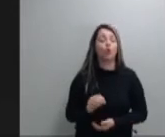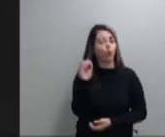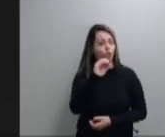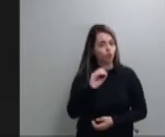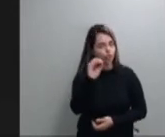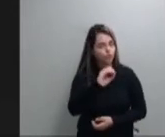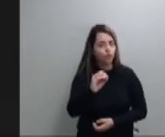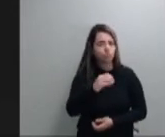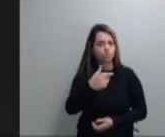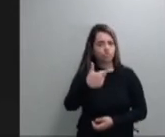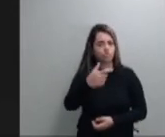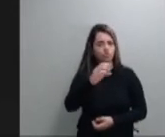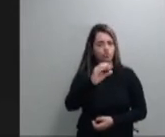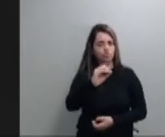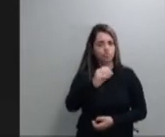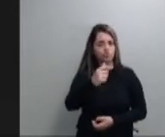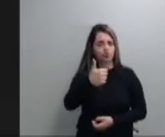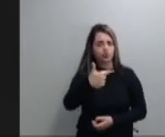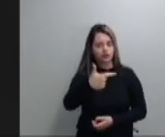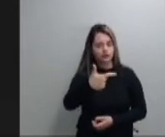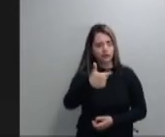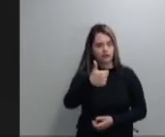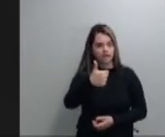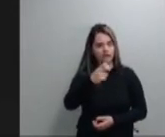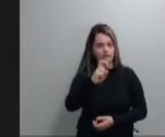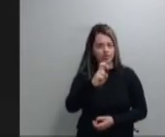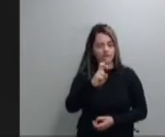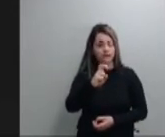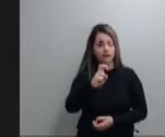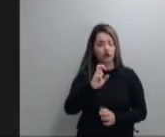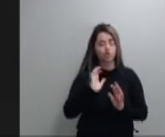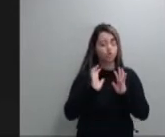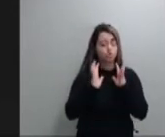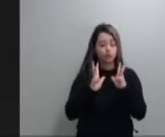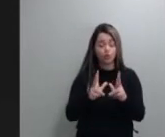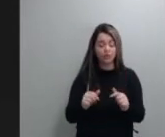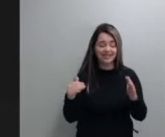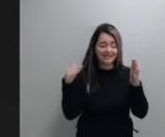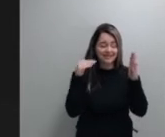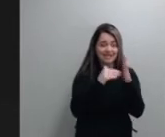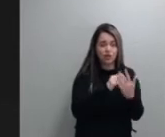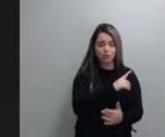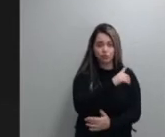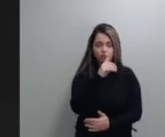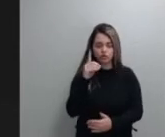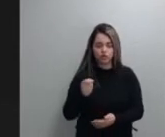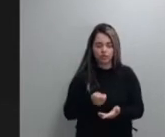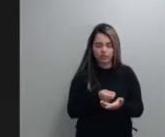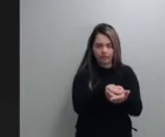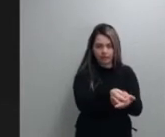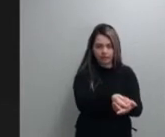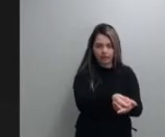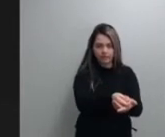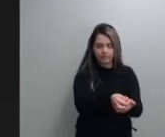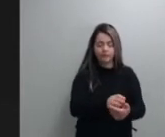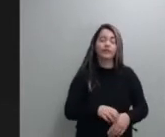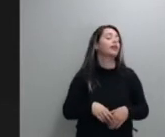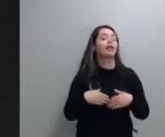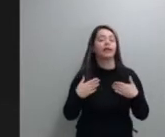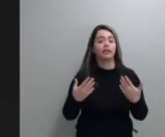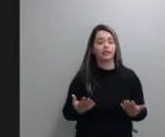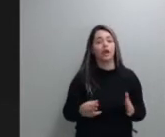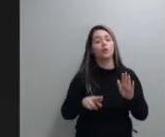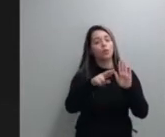os títulos obtidos pelos candidatos até a data da sua efetiva entrega. Essa foi a regra estabelecida